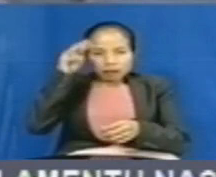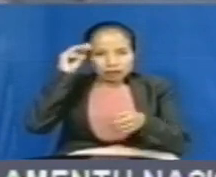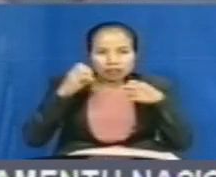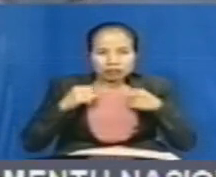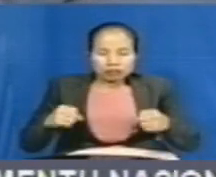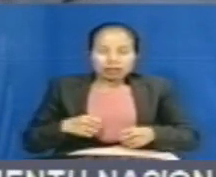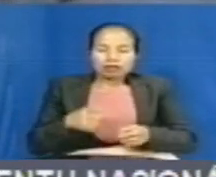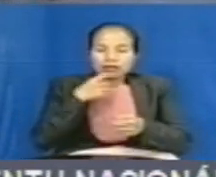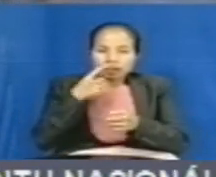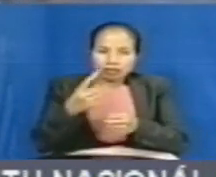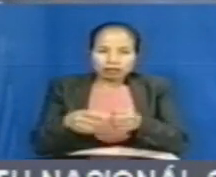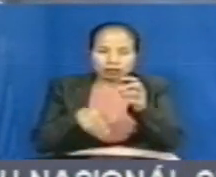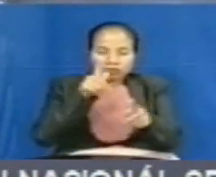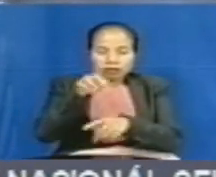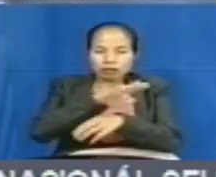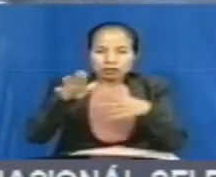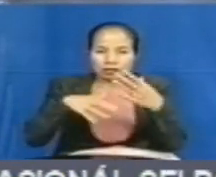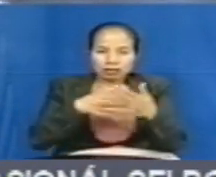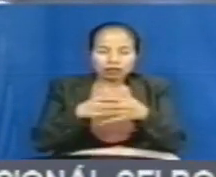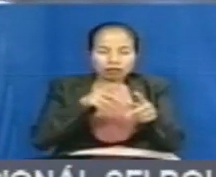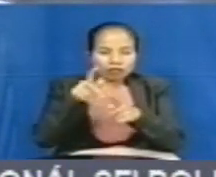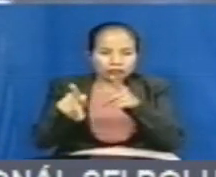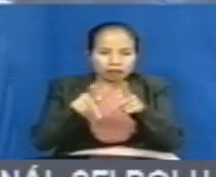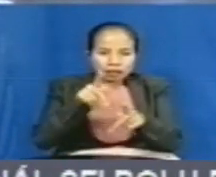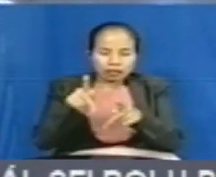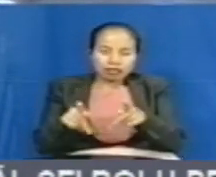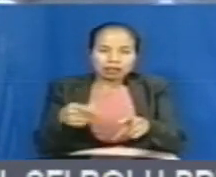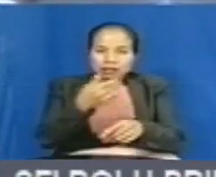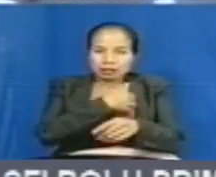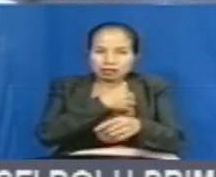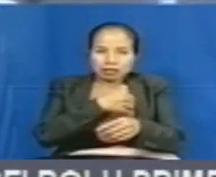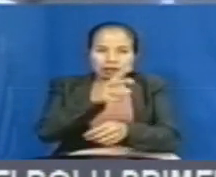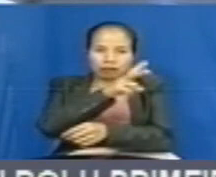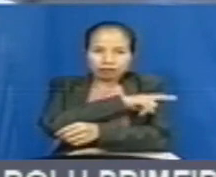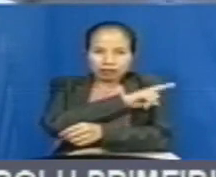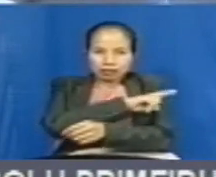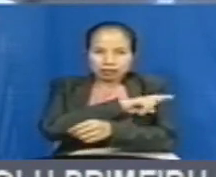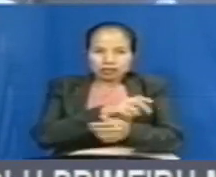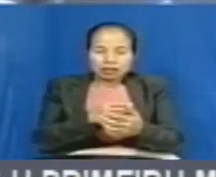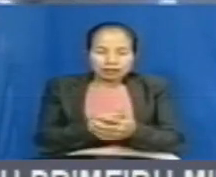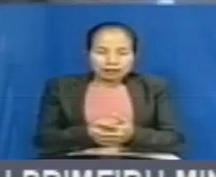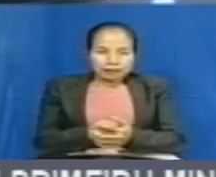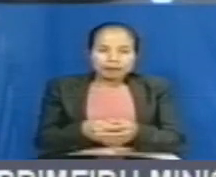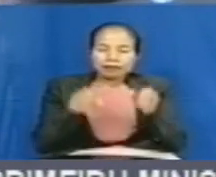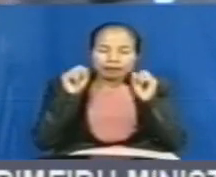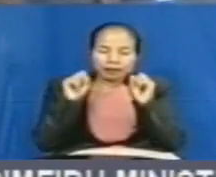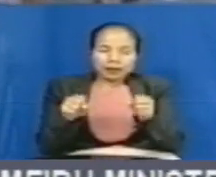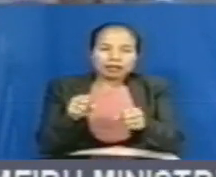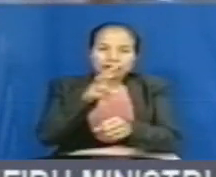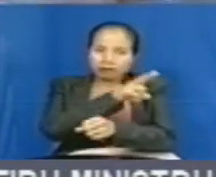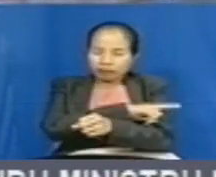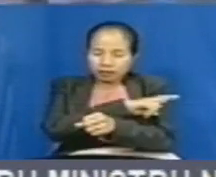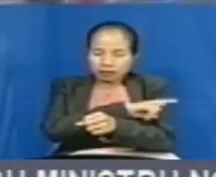ba população hototo, comunidade dene maga sedau keta vacina booster. Bele aproxima da dar